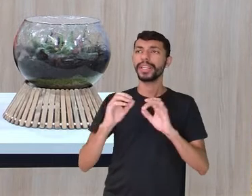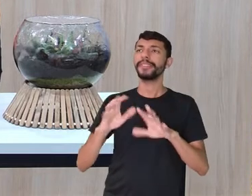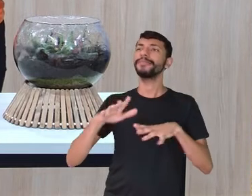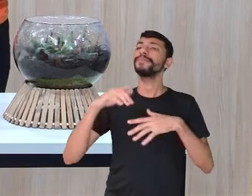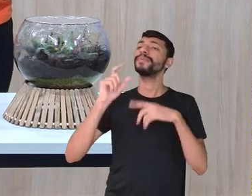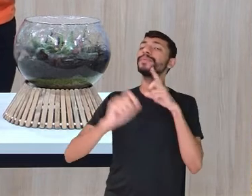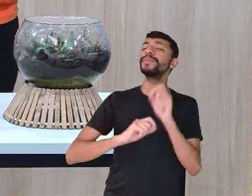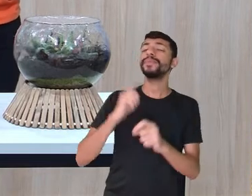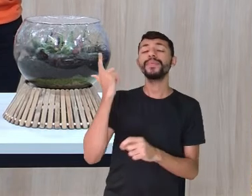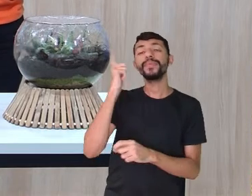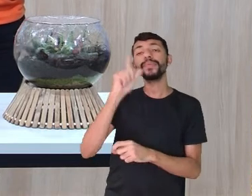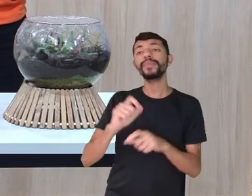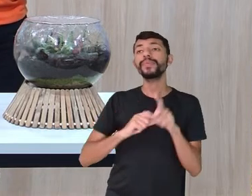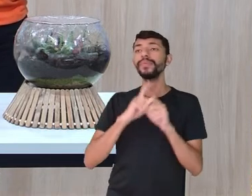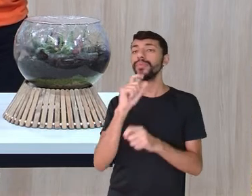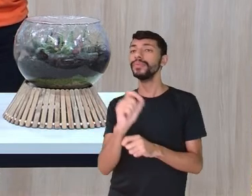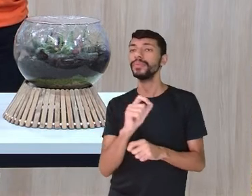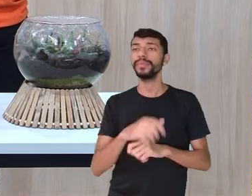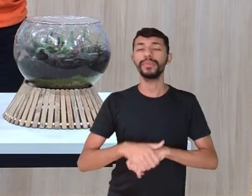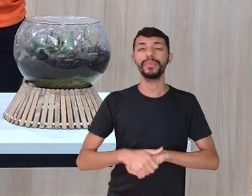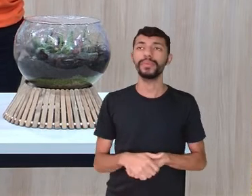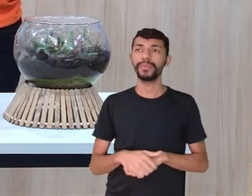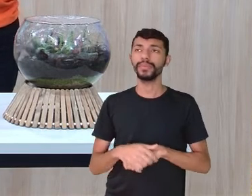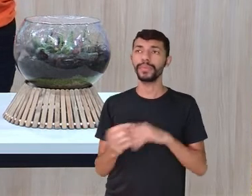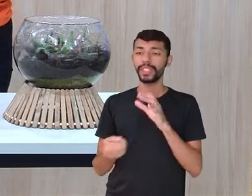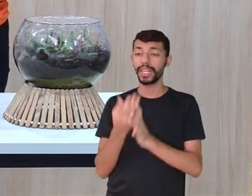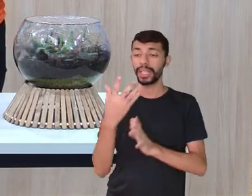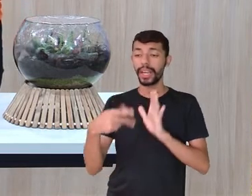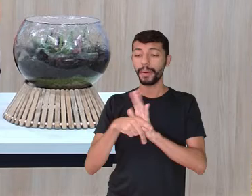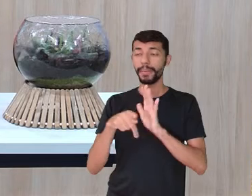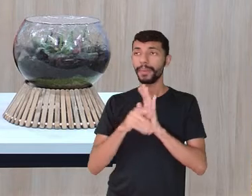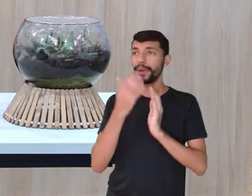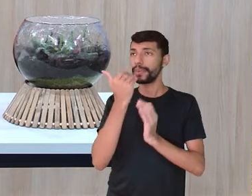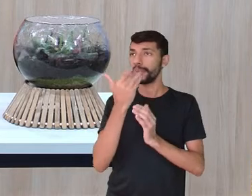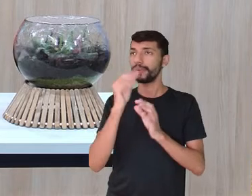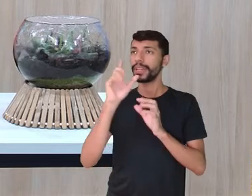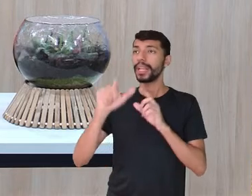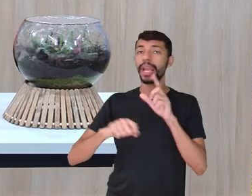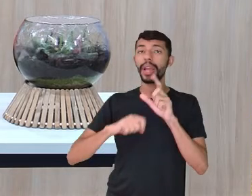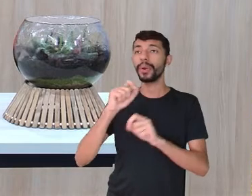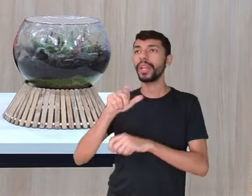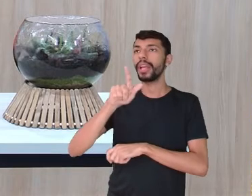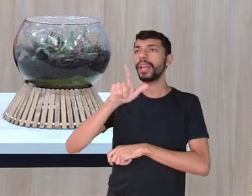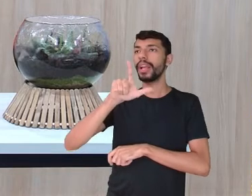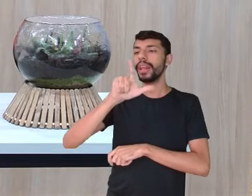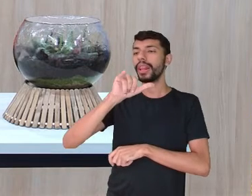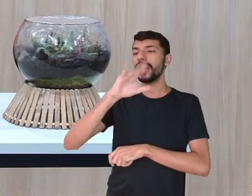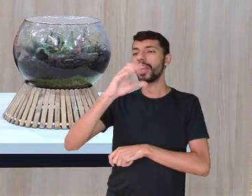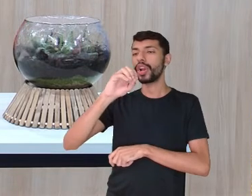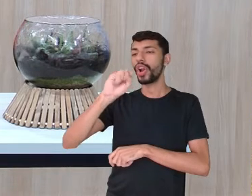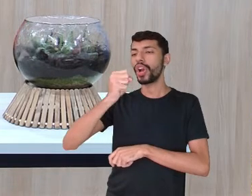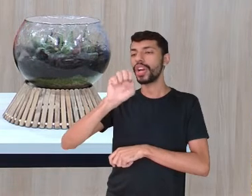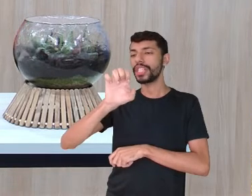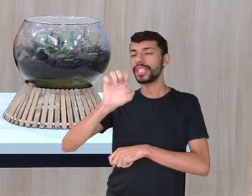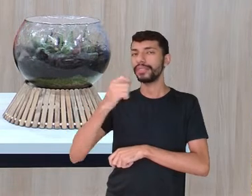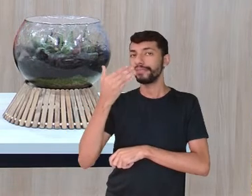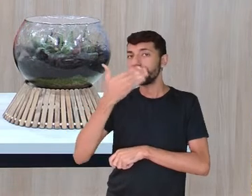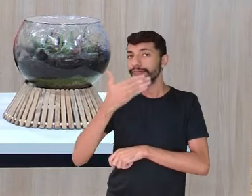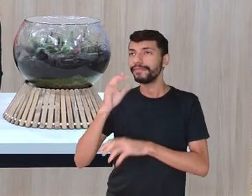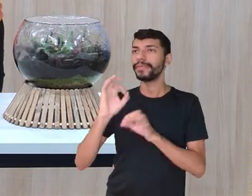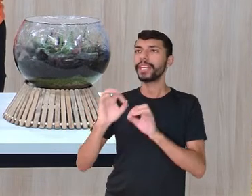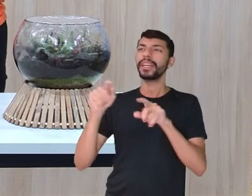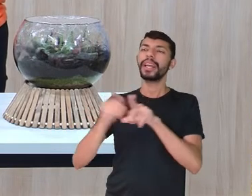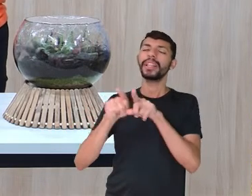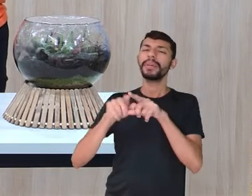que ele vai fornecer, vai fabricar o seu próprio alimento, que é a glicose, e também o que não servir mais para